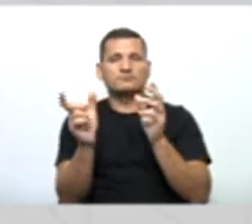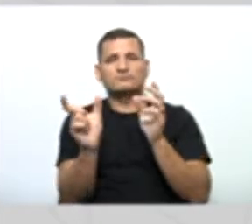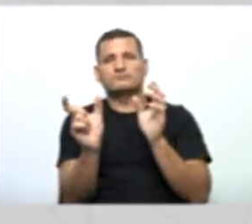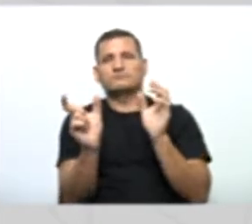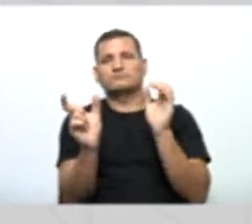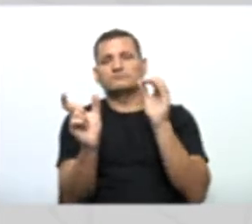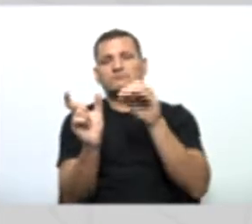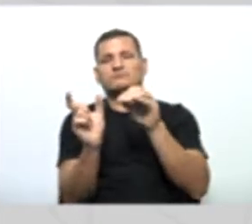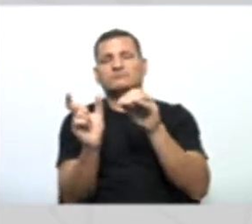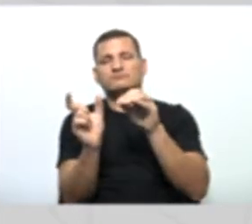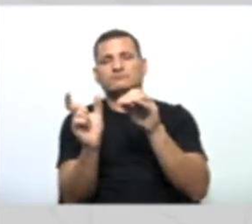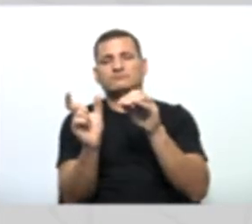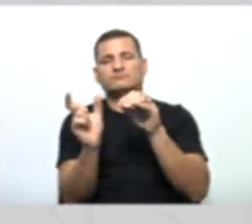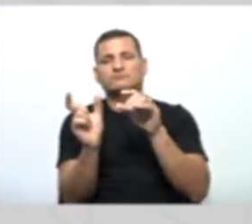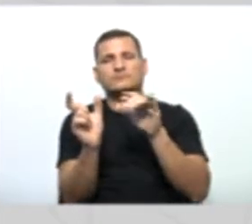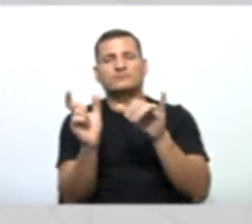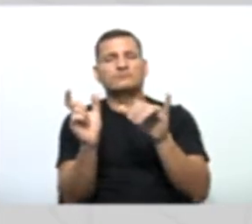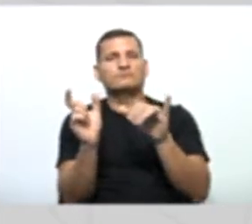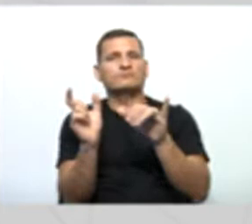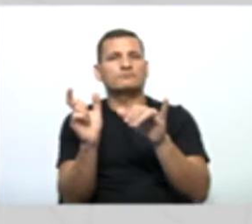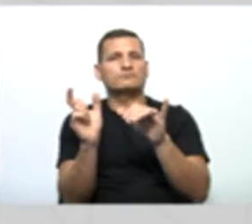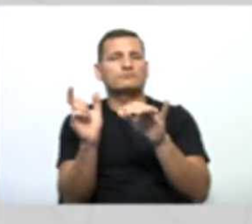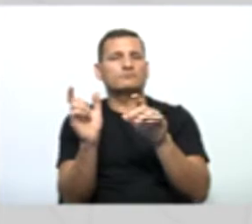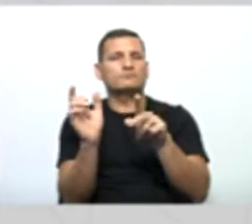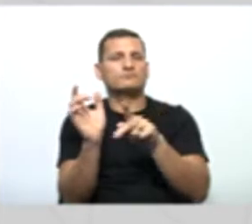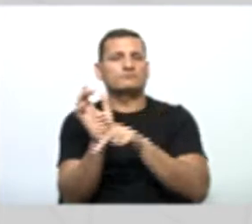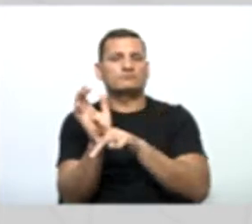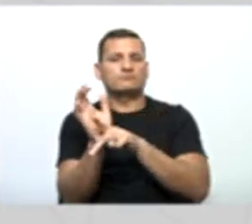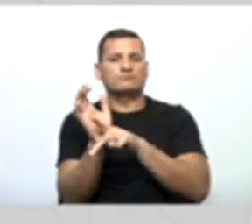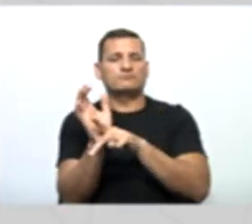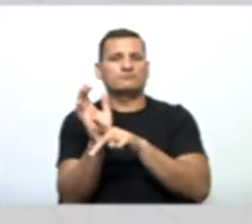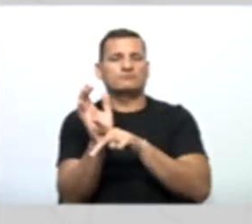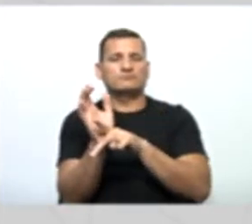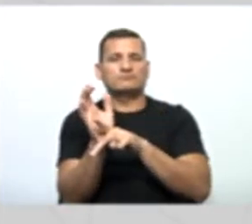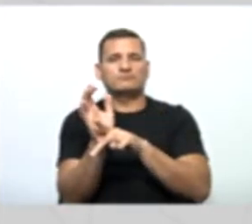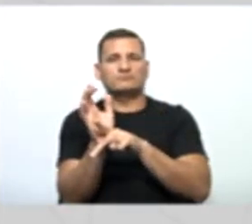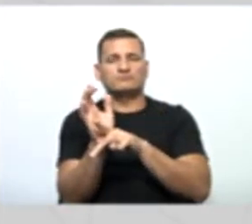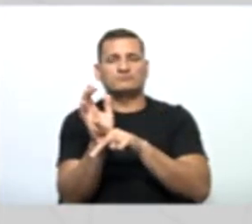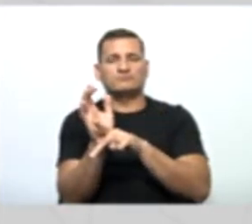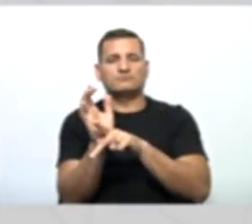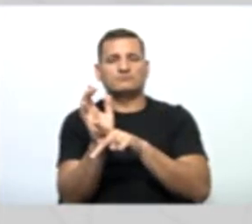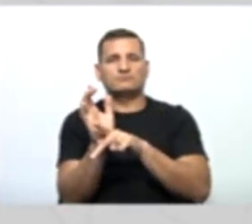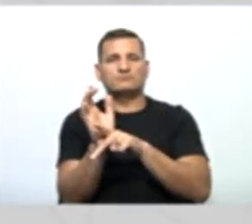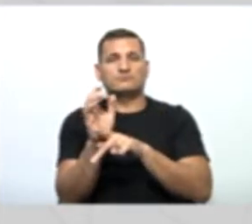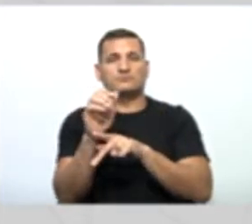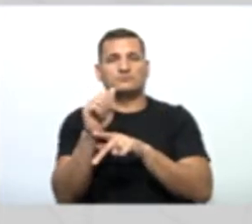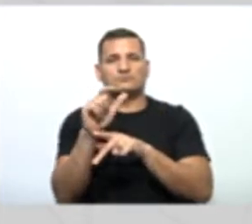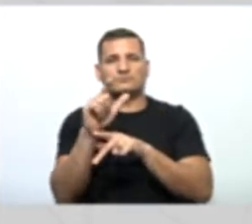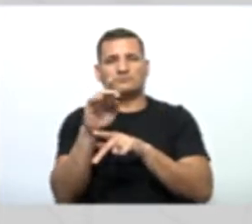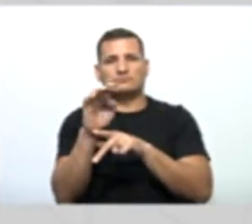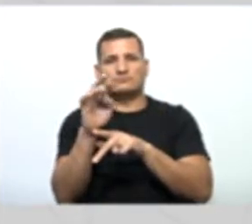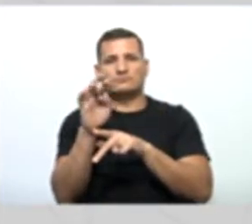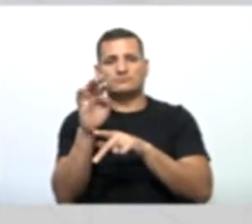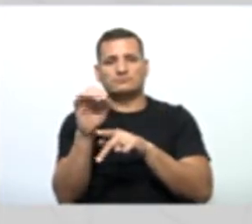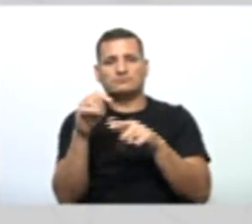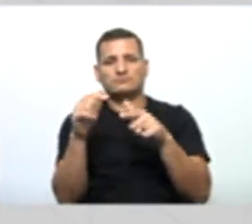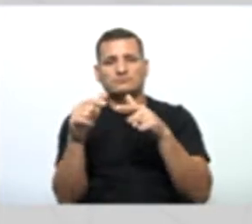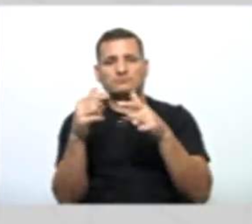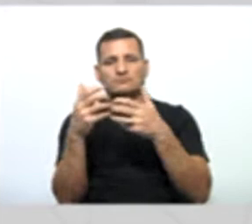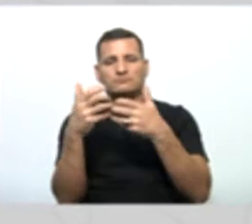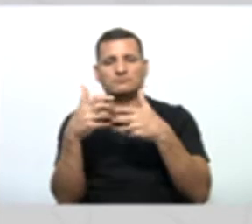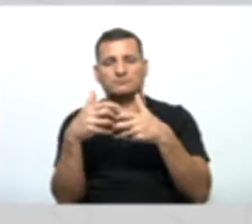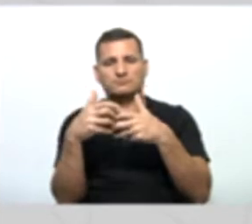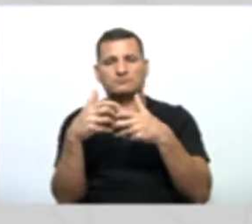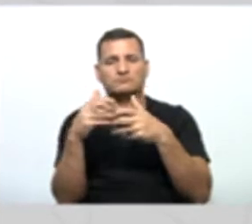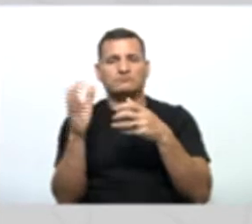aqui uma identificação do Alberto Silvestre, que trabalha na instituição, no IFRO, e aqui está o contato